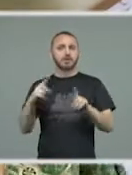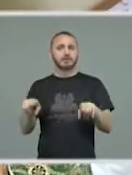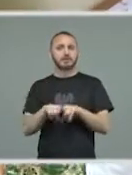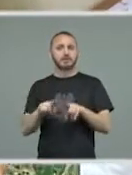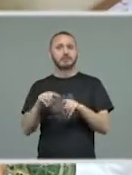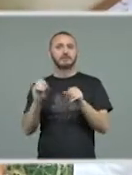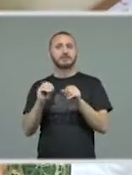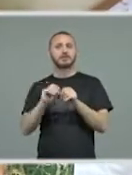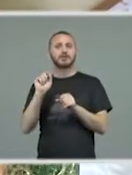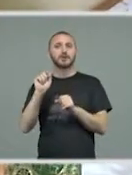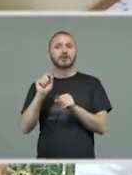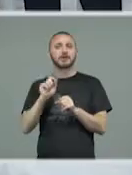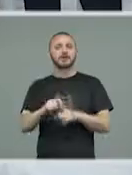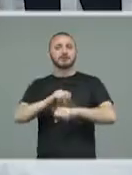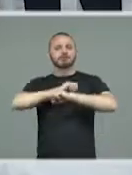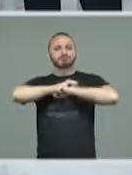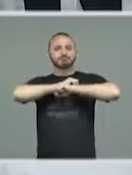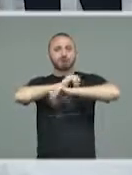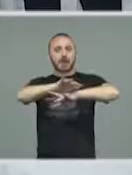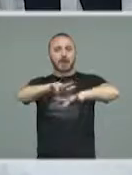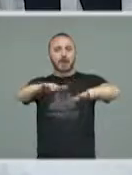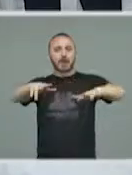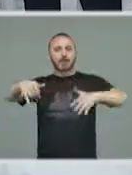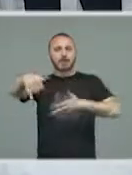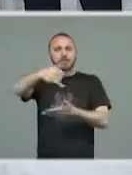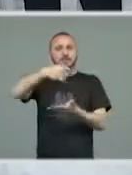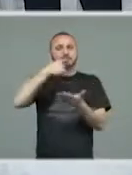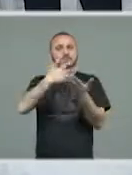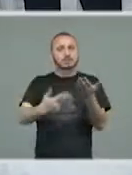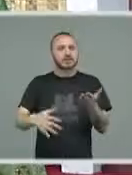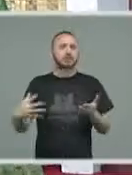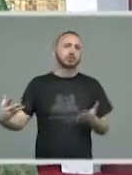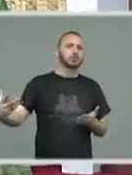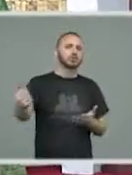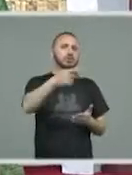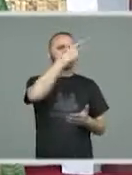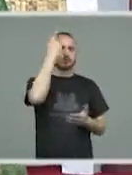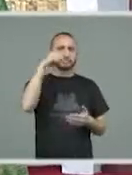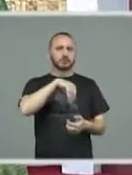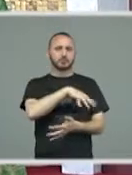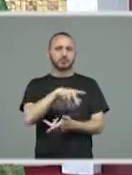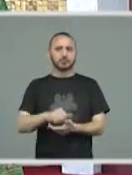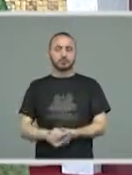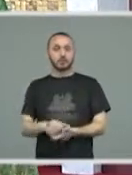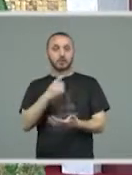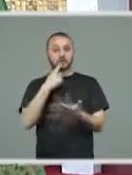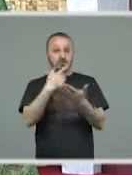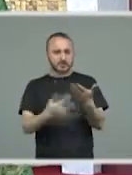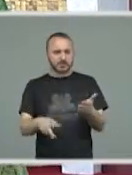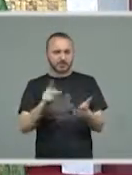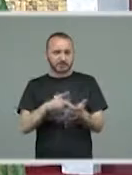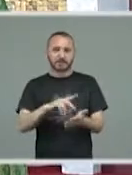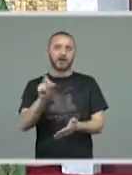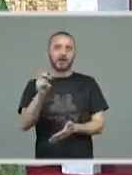fazer aspergir o sangue redentor sobre toda a humanidade. Essa aspersão do sangue não é aspersão